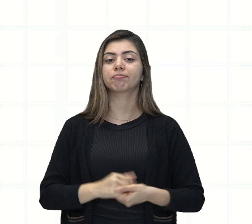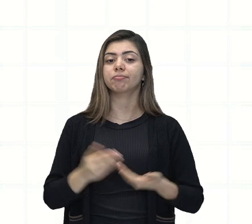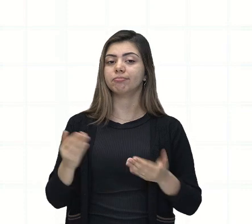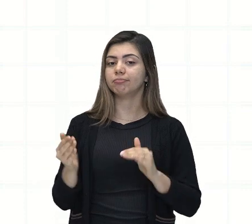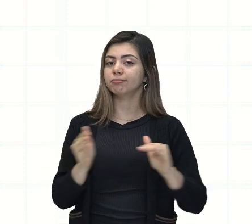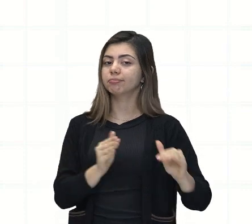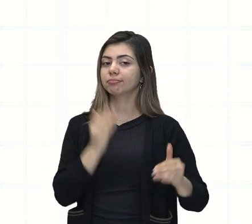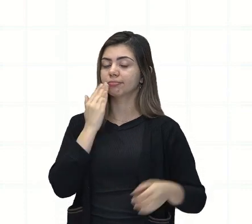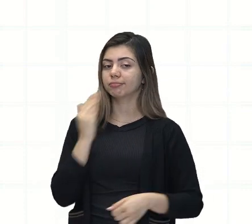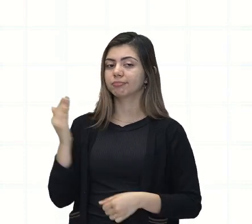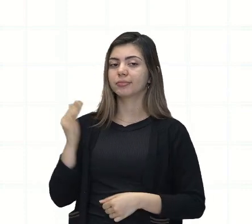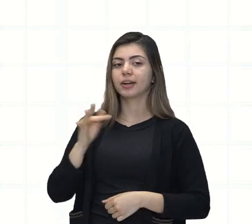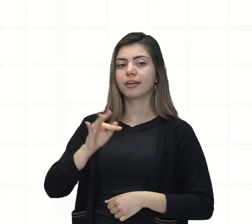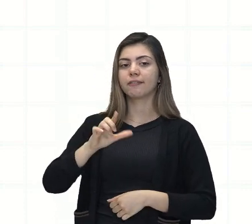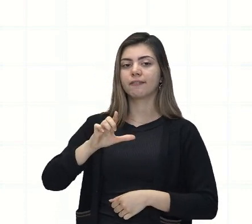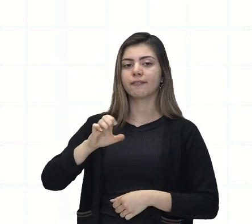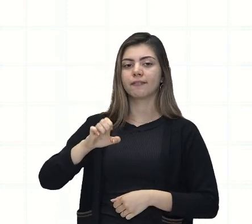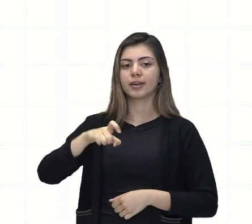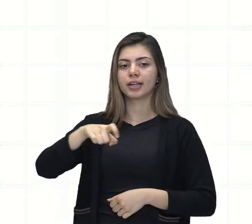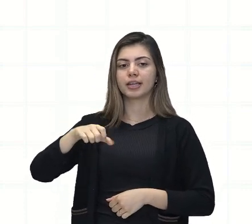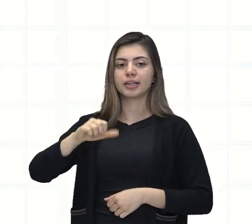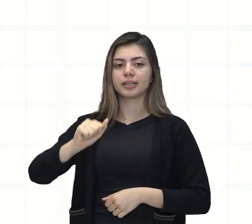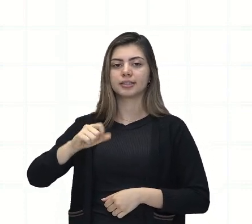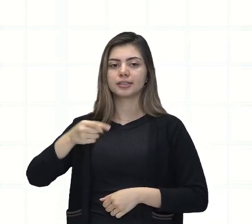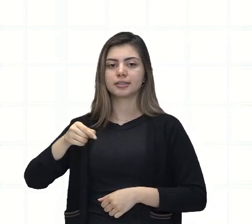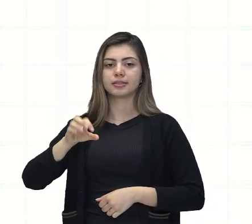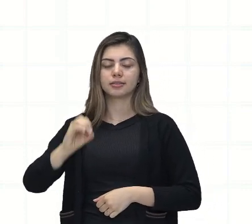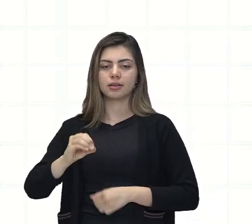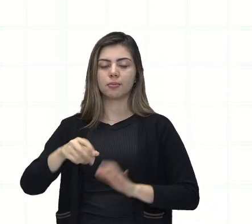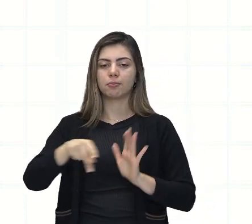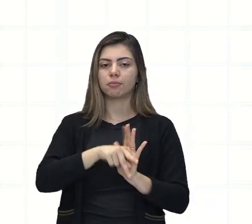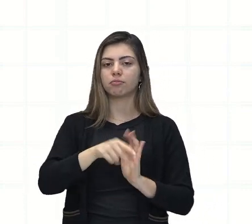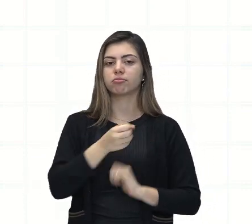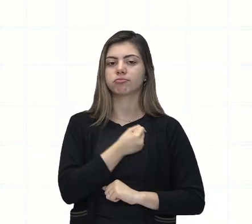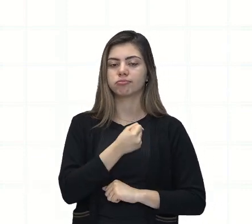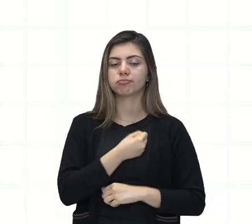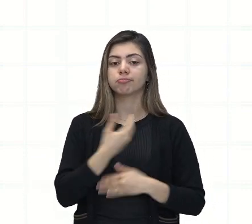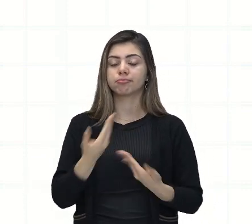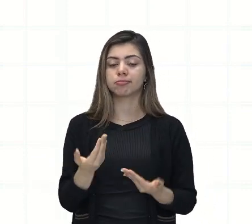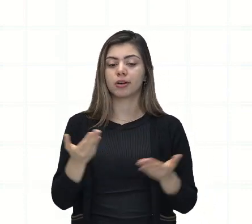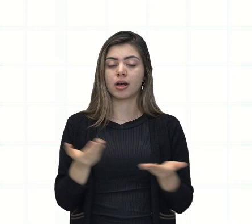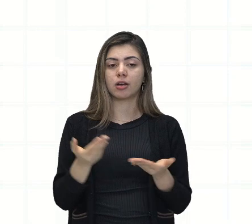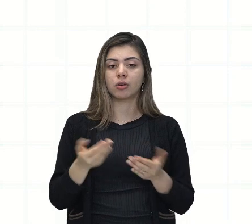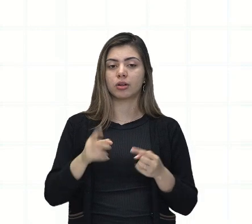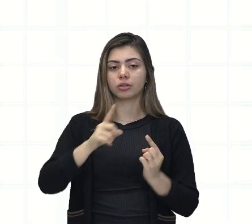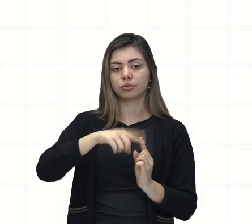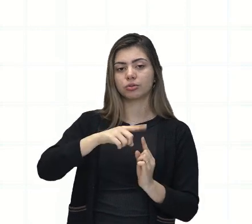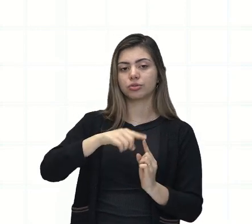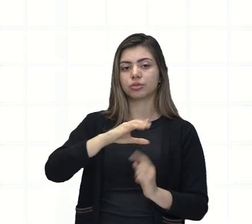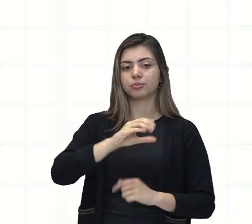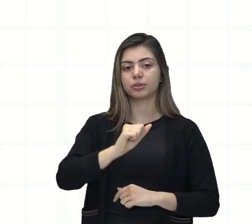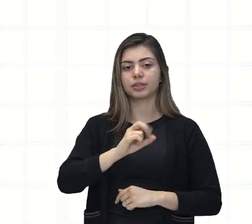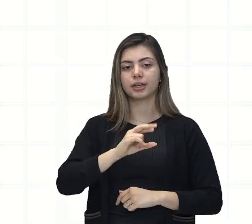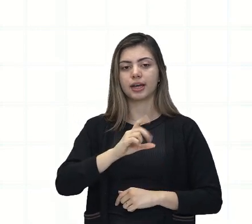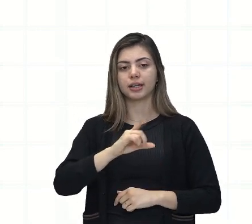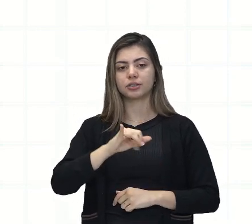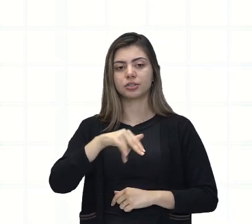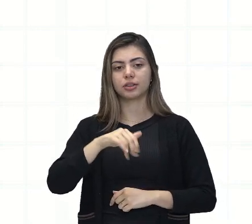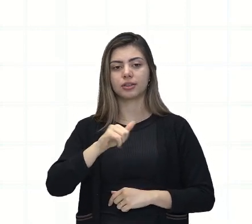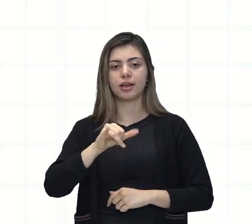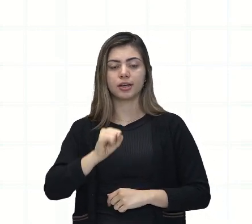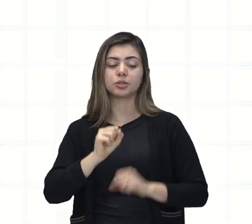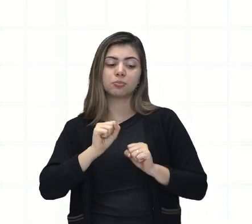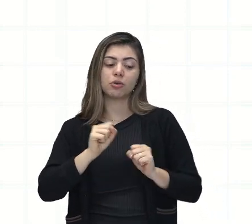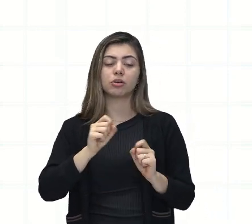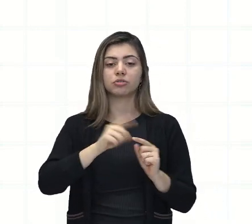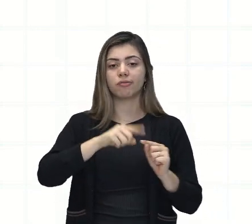ver agora as flexões dos numerais. Então, os cardinais, por exemplo, ele vai variar